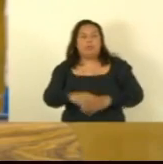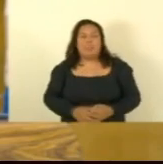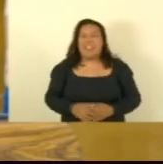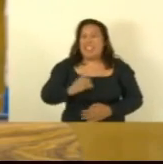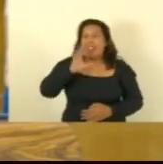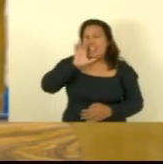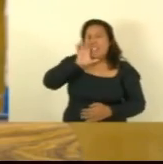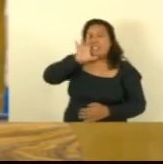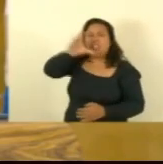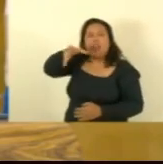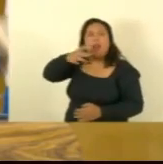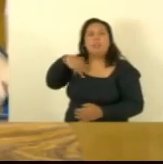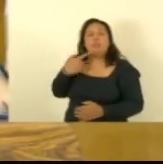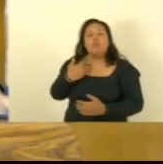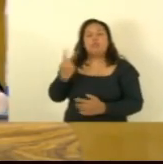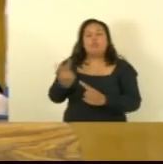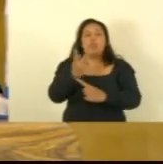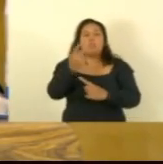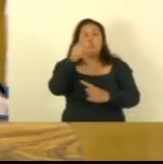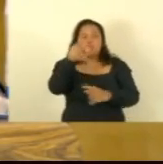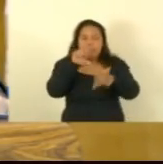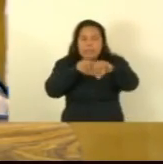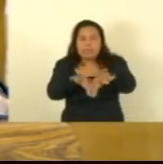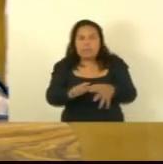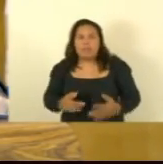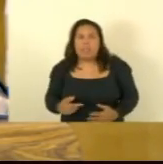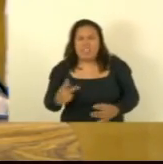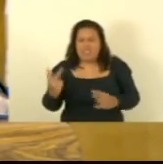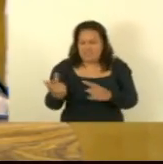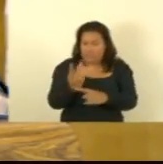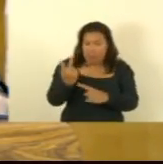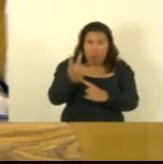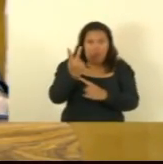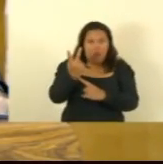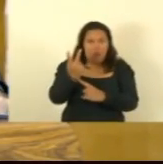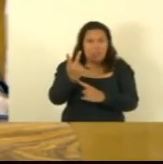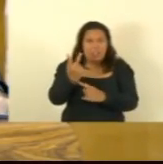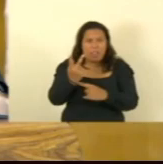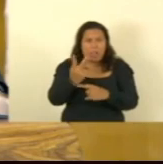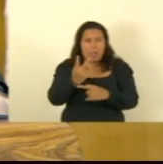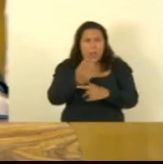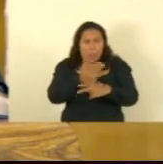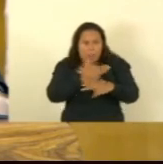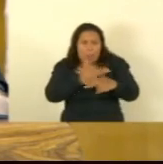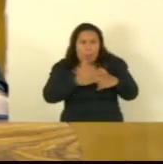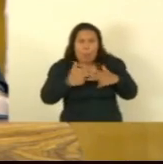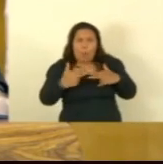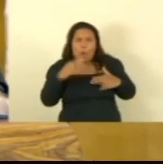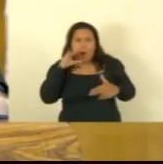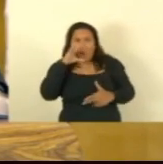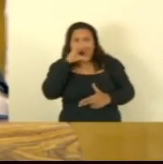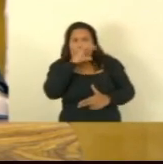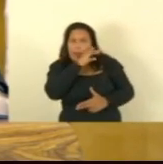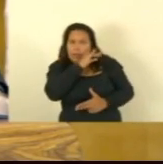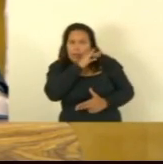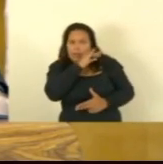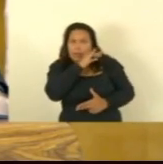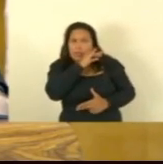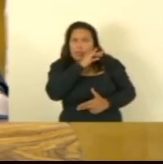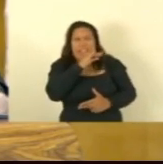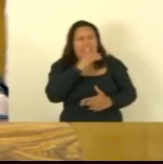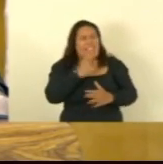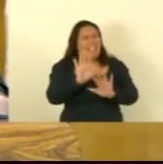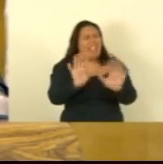criticando os valores que você passa. Valores? Virgindade? Castidade?